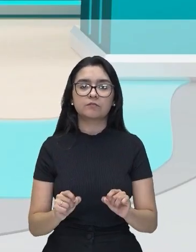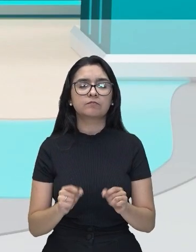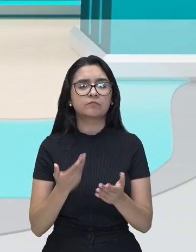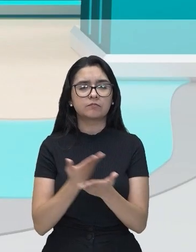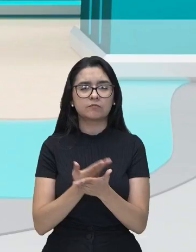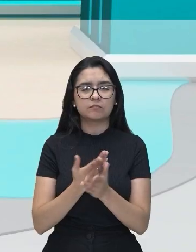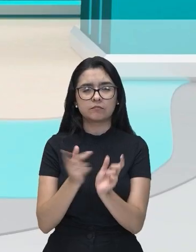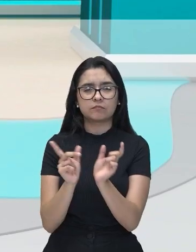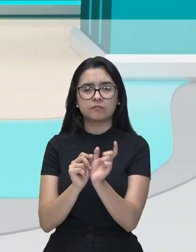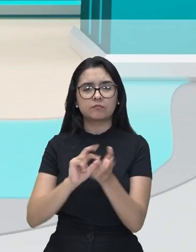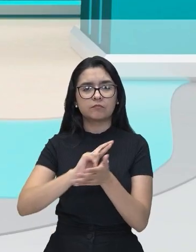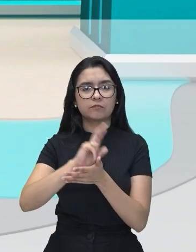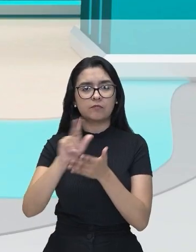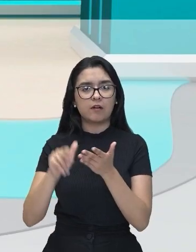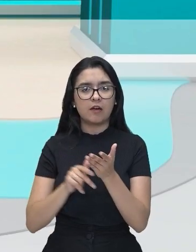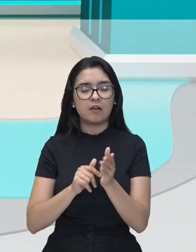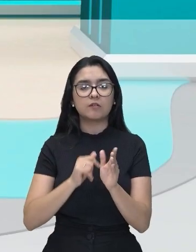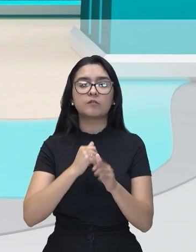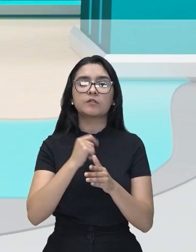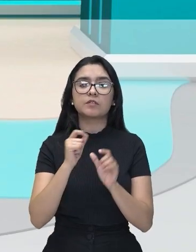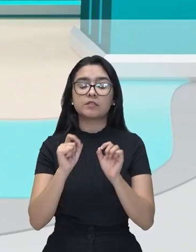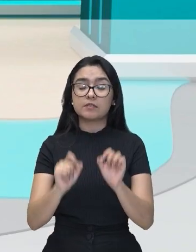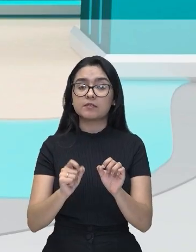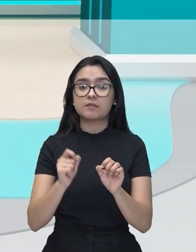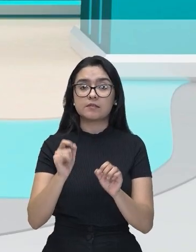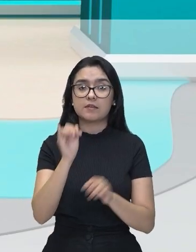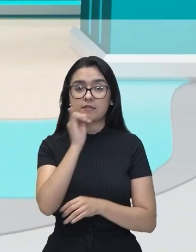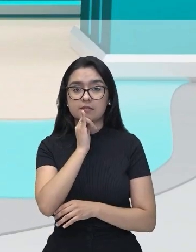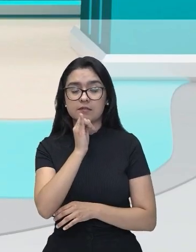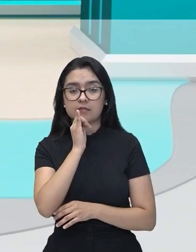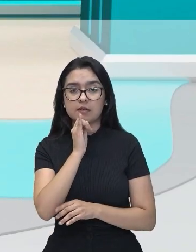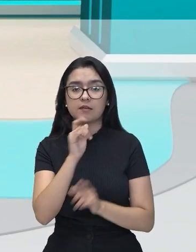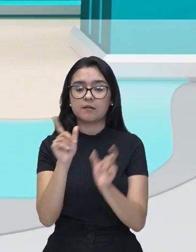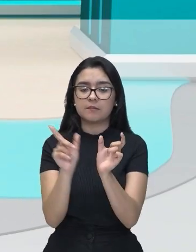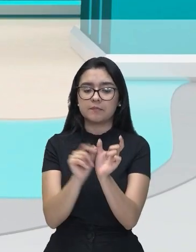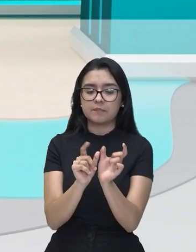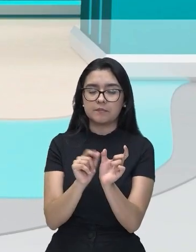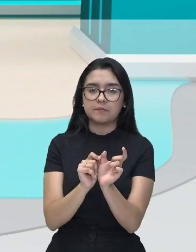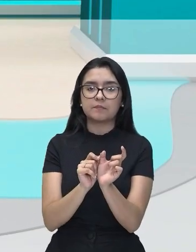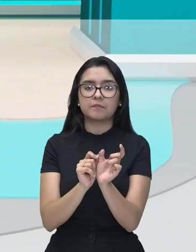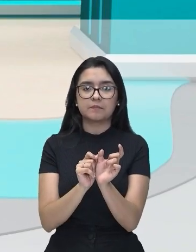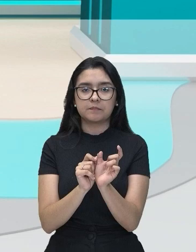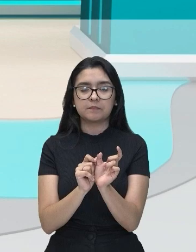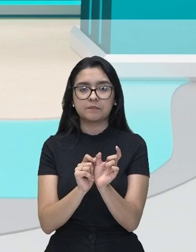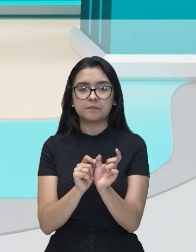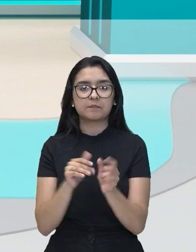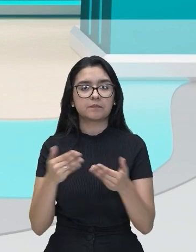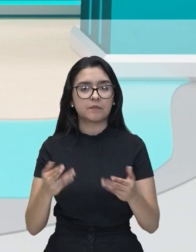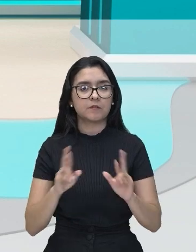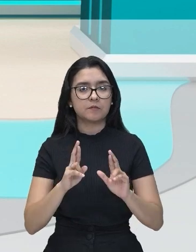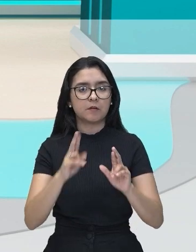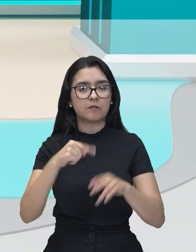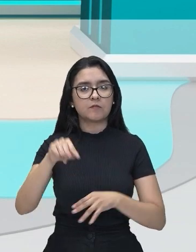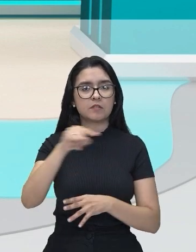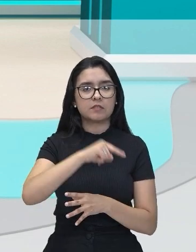sufixo, vários exemplos de sufixo que vão lá no finalzinho da palavra, logo após a raiz. Eu espero que vocês